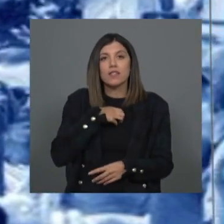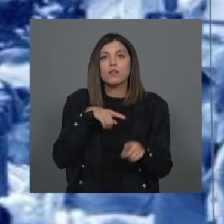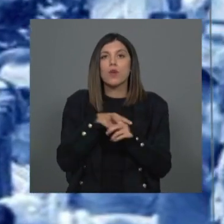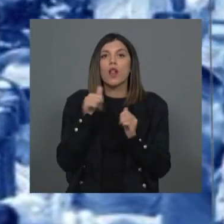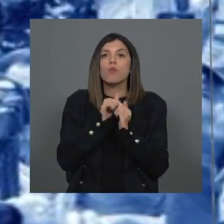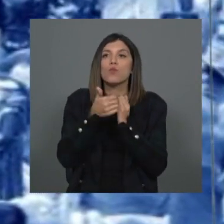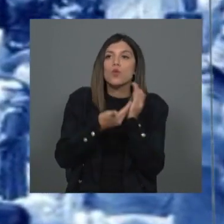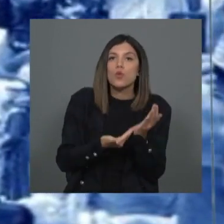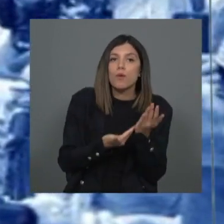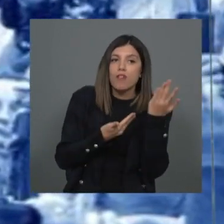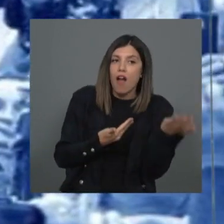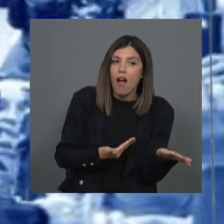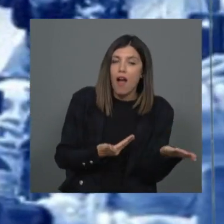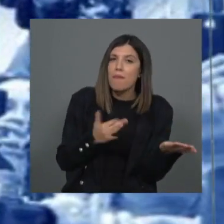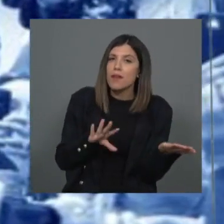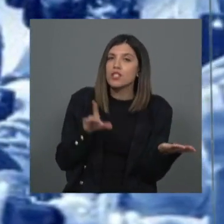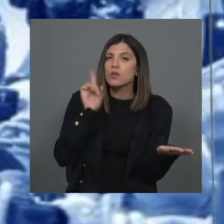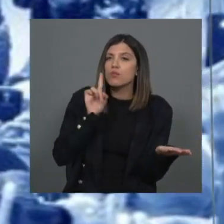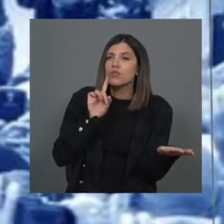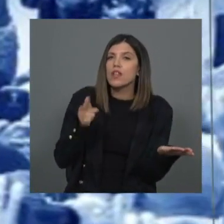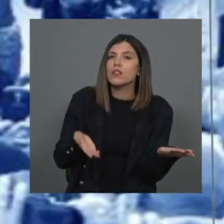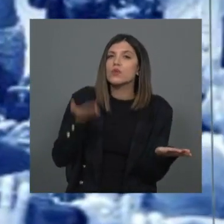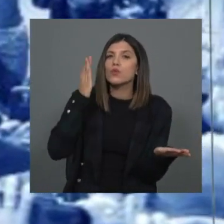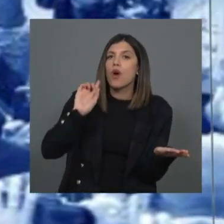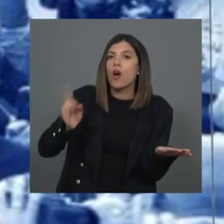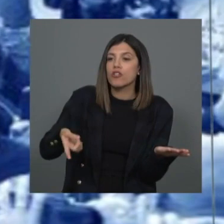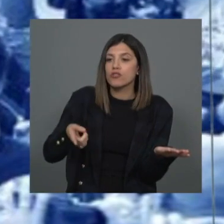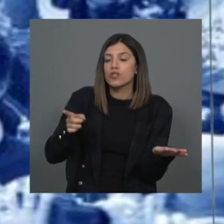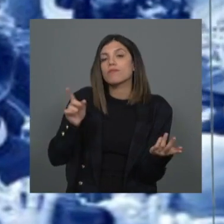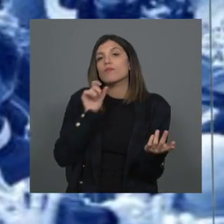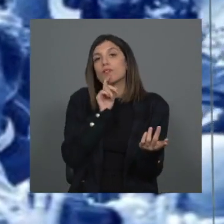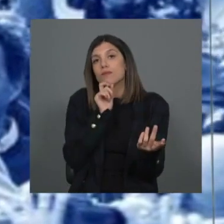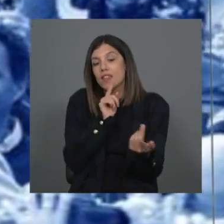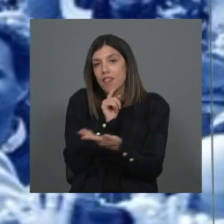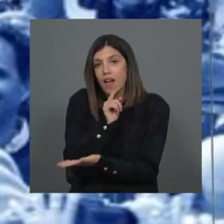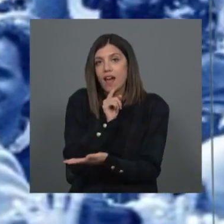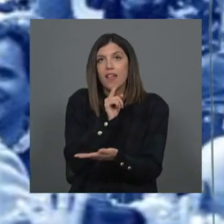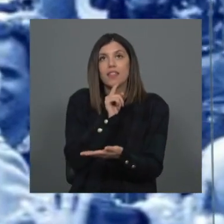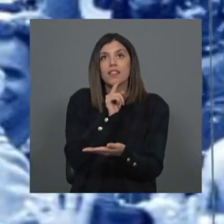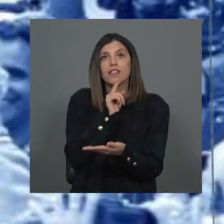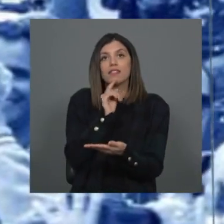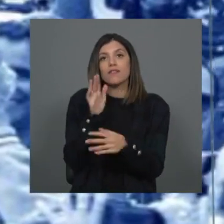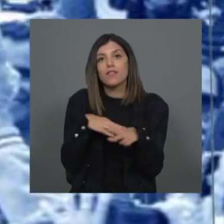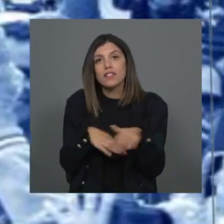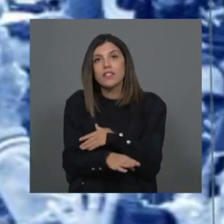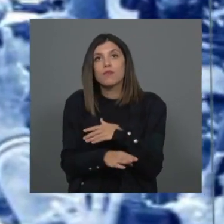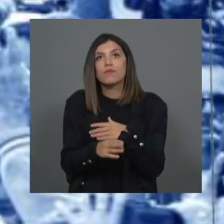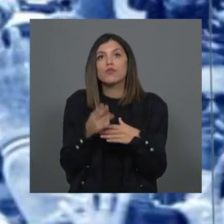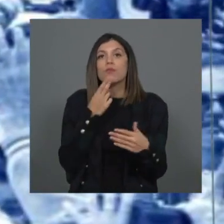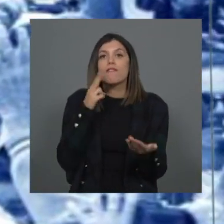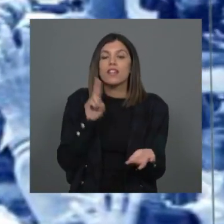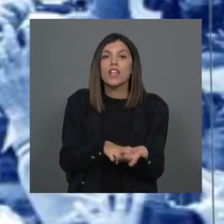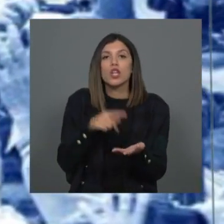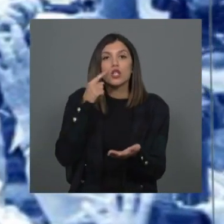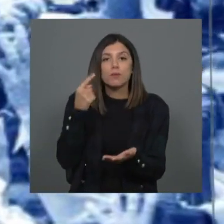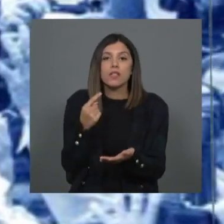documentos era efetivamente esta possibilidade de fazermos uma verdadeira experiência de